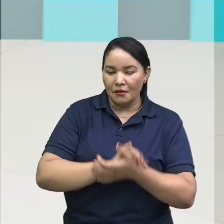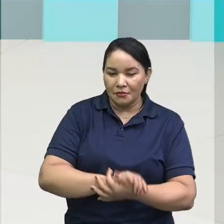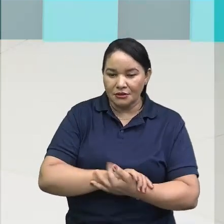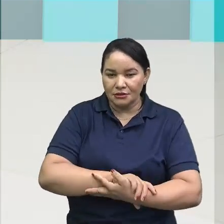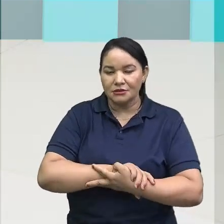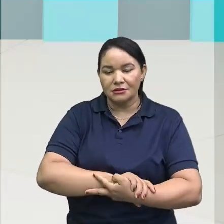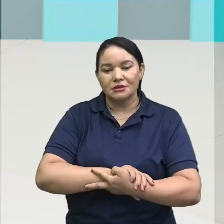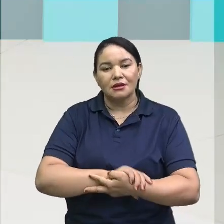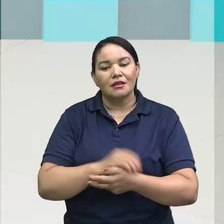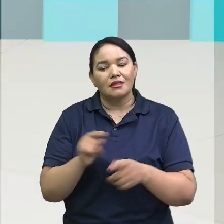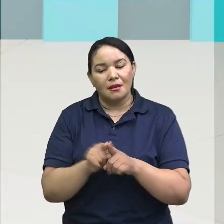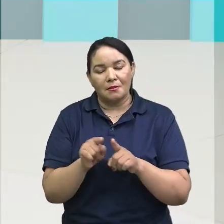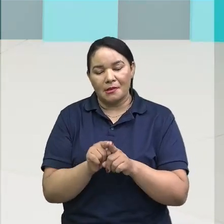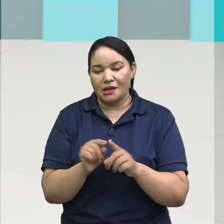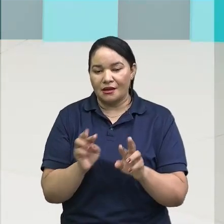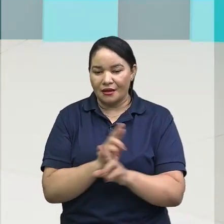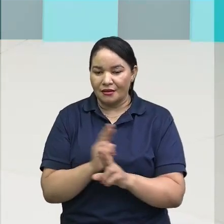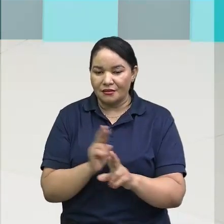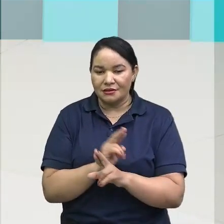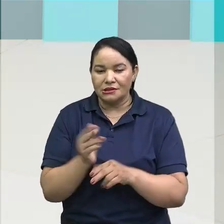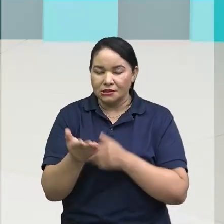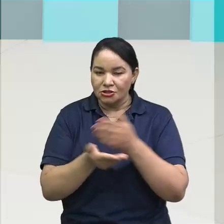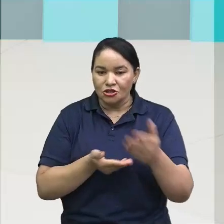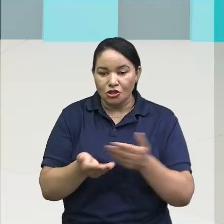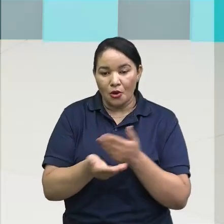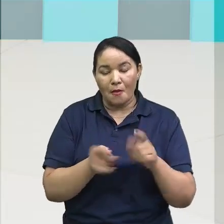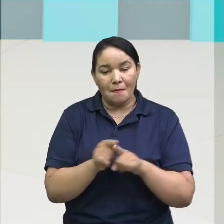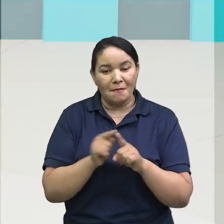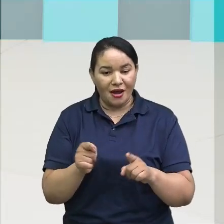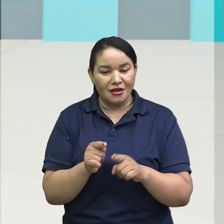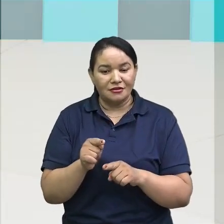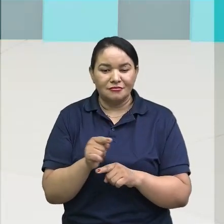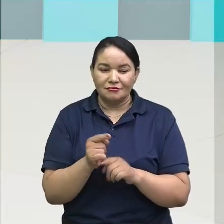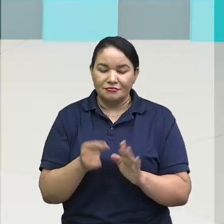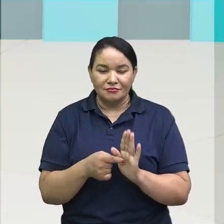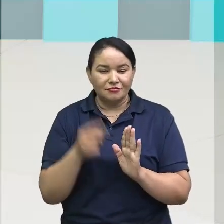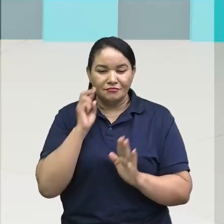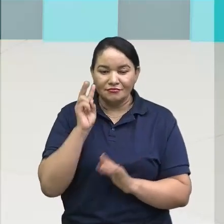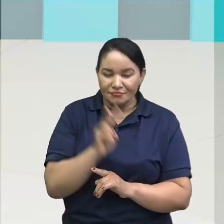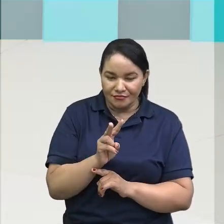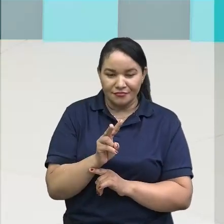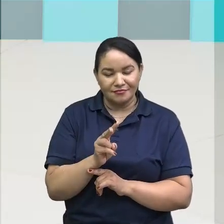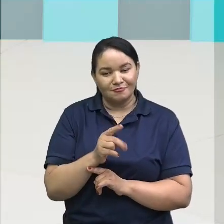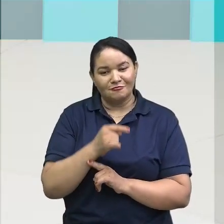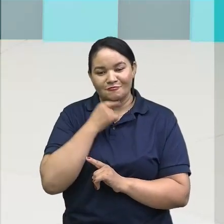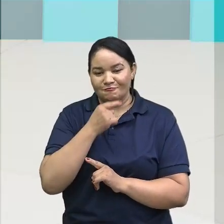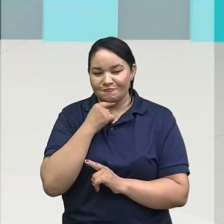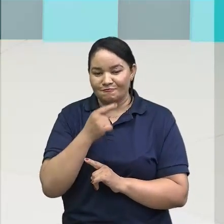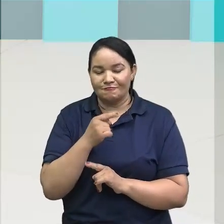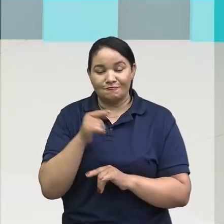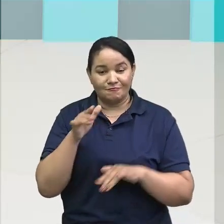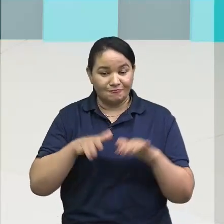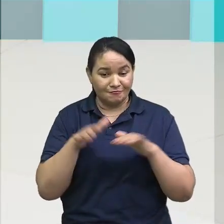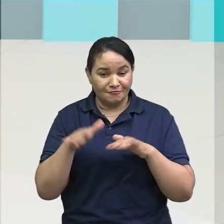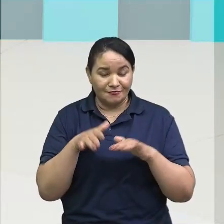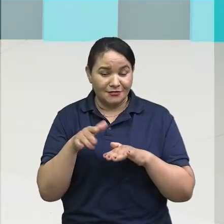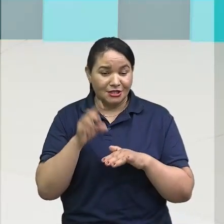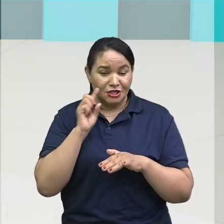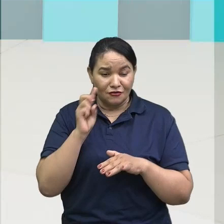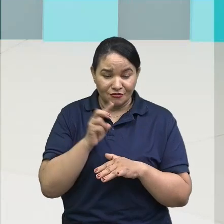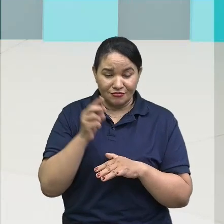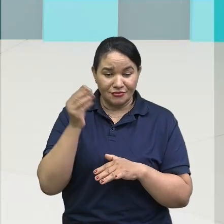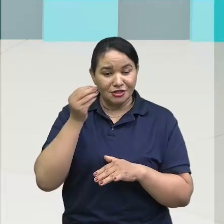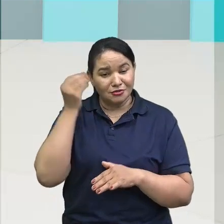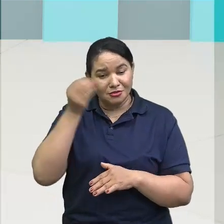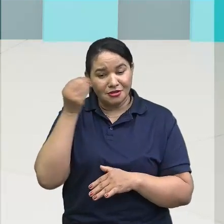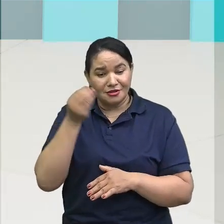está trazendo essa relação para você. Porém, você não está conseguindo enxergar. E vai conseguir aprender como? Pela experiência,